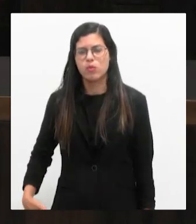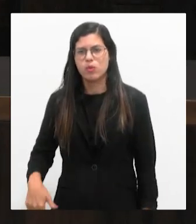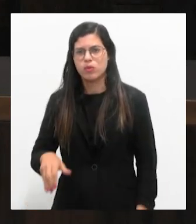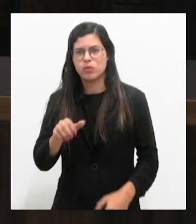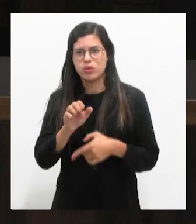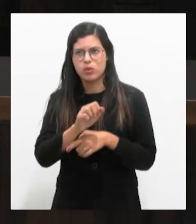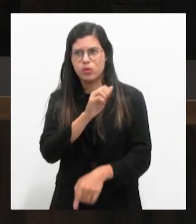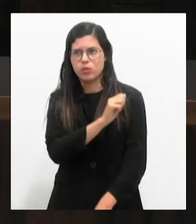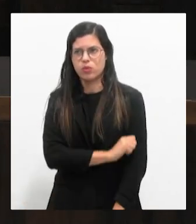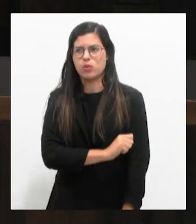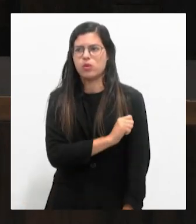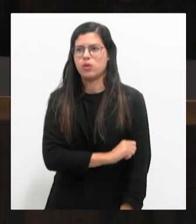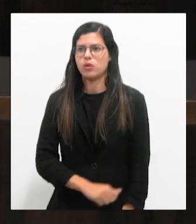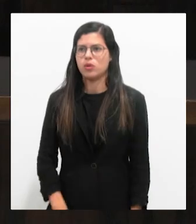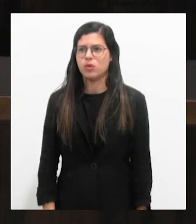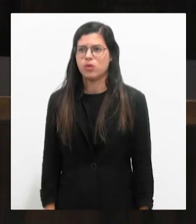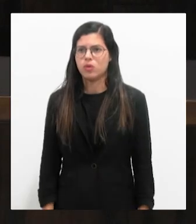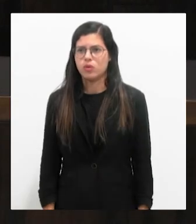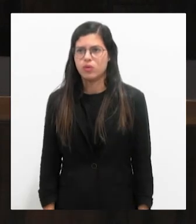Janeiro.